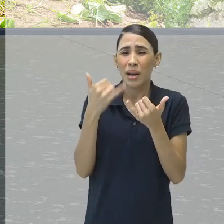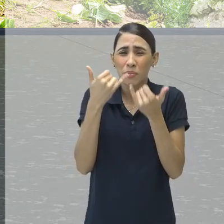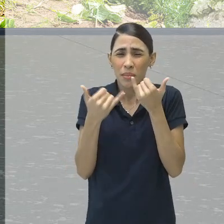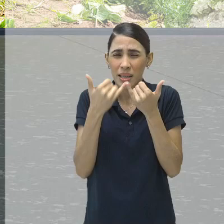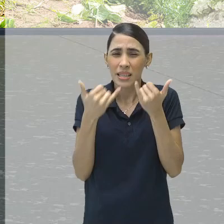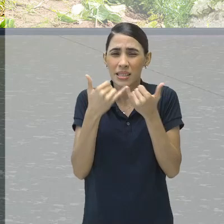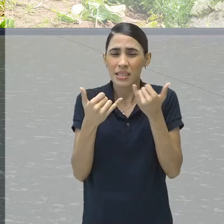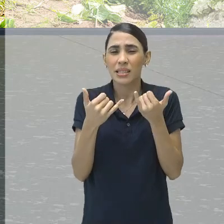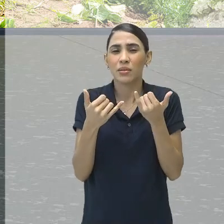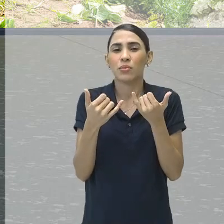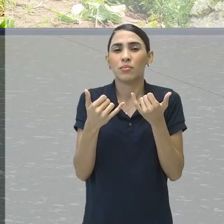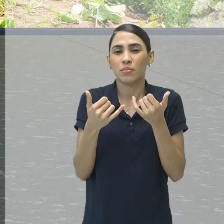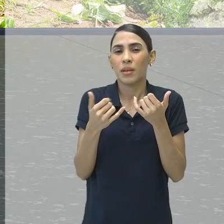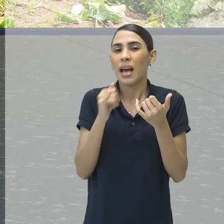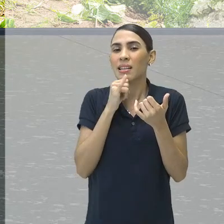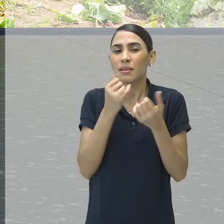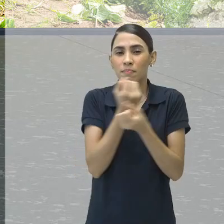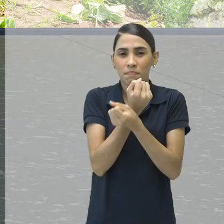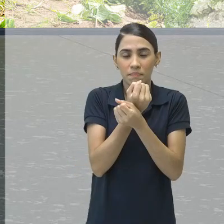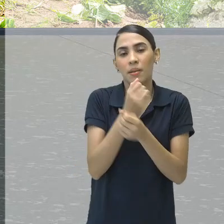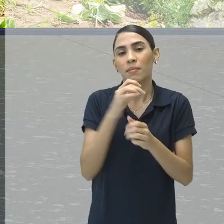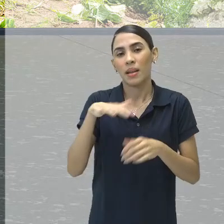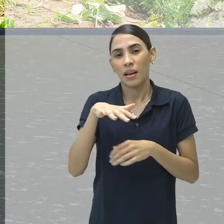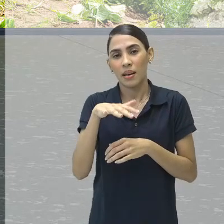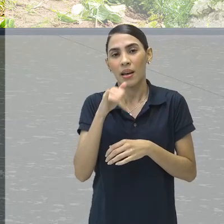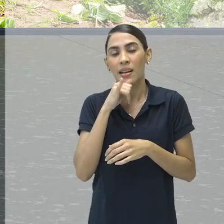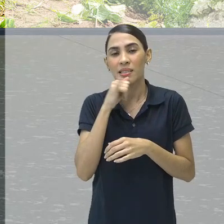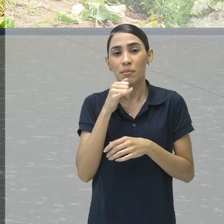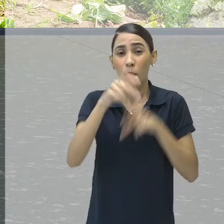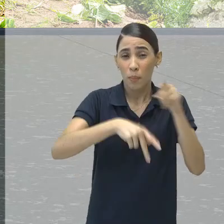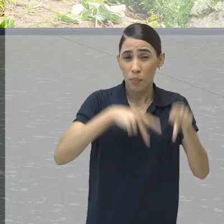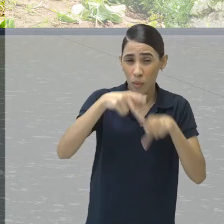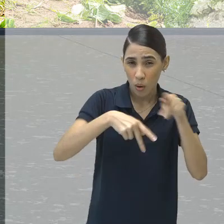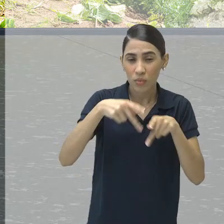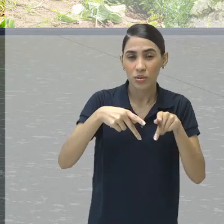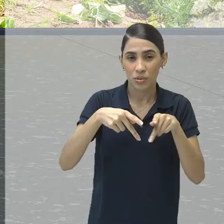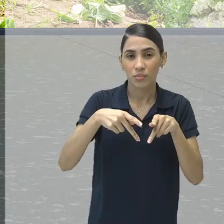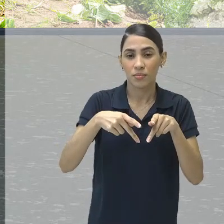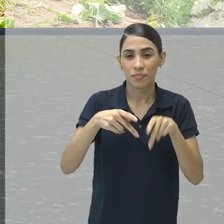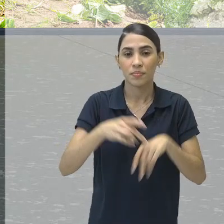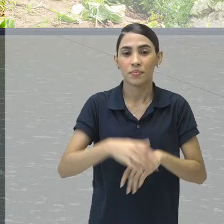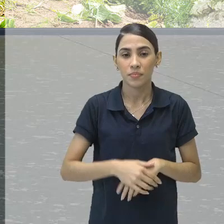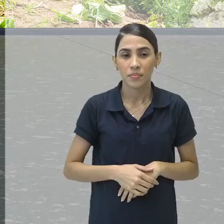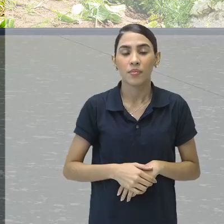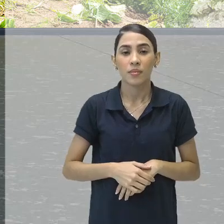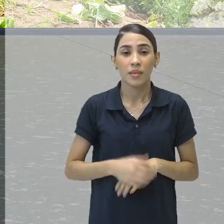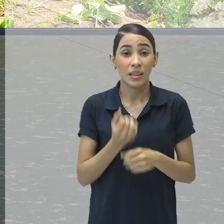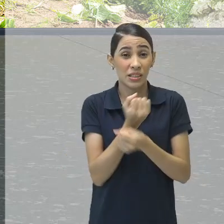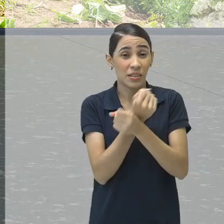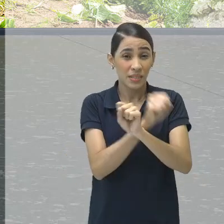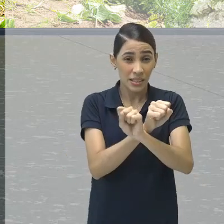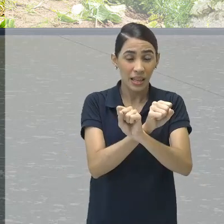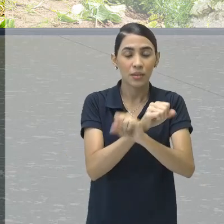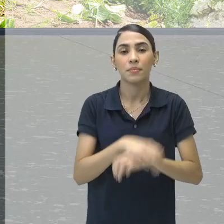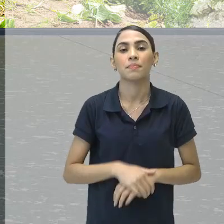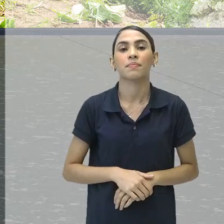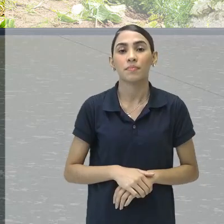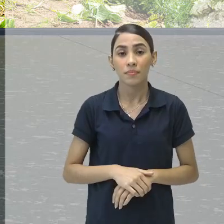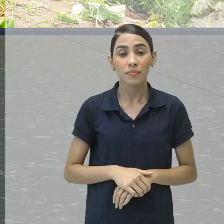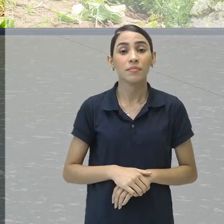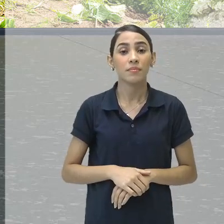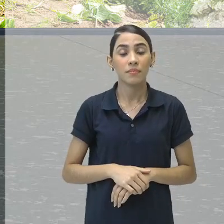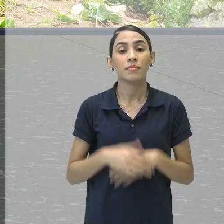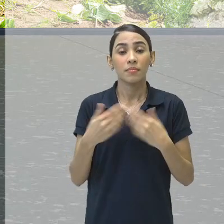ali com o trabalho realizado pelos povos, pelas populações ali escravizadas. E é isso que a gente